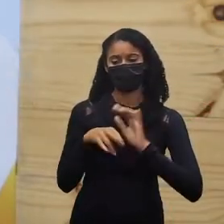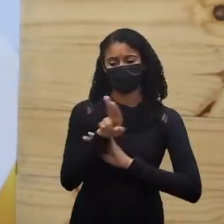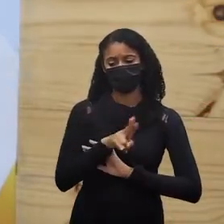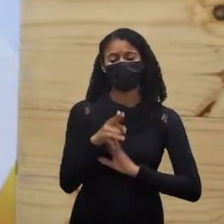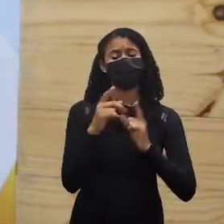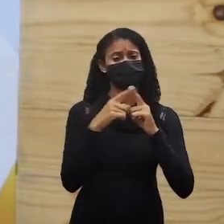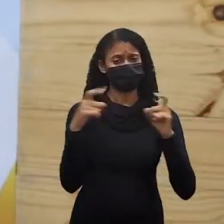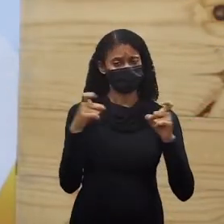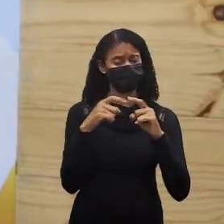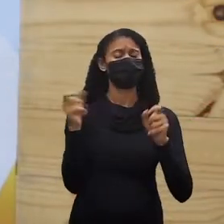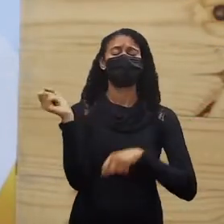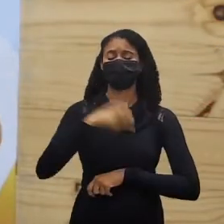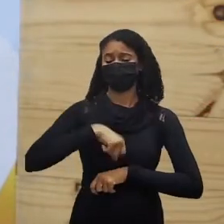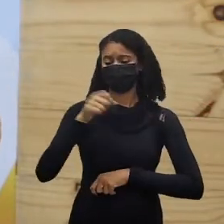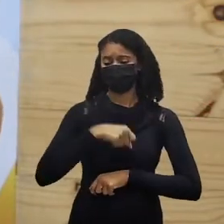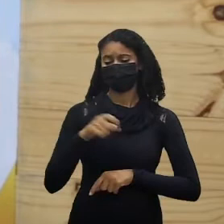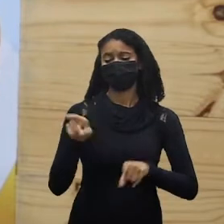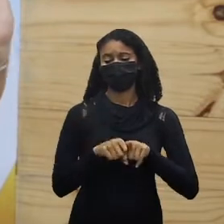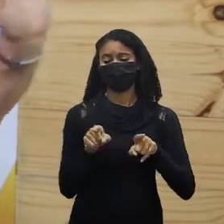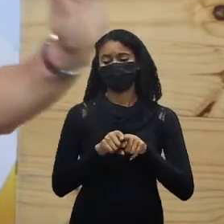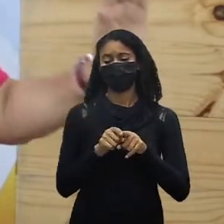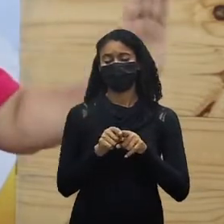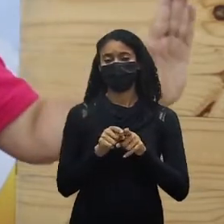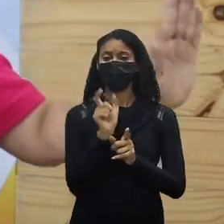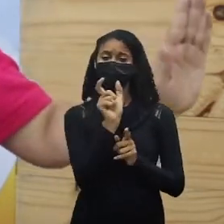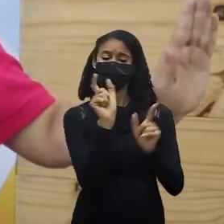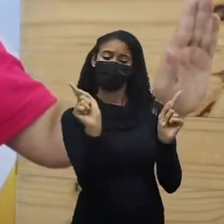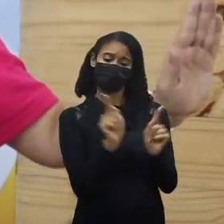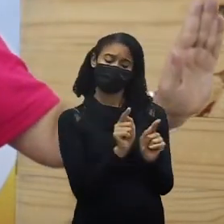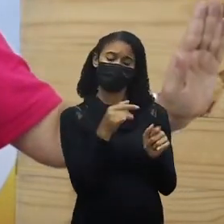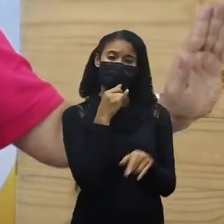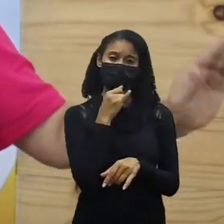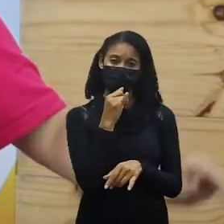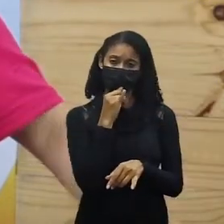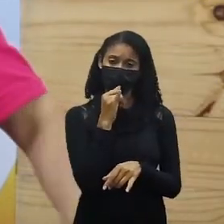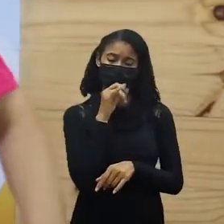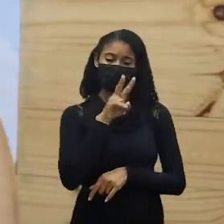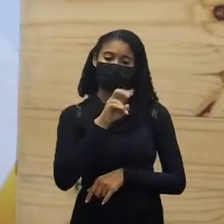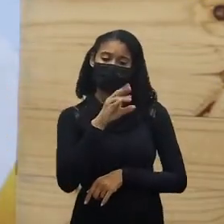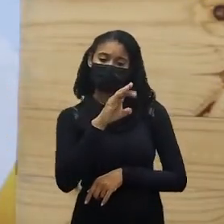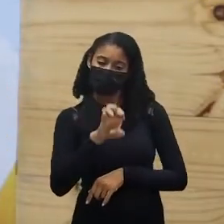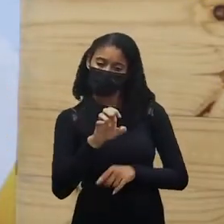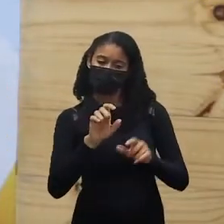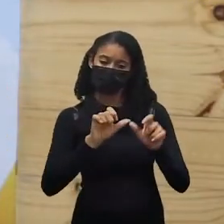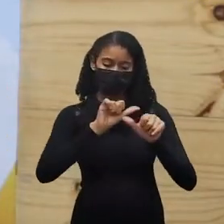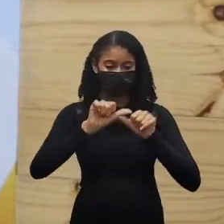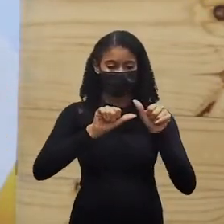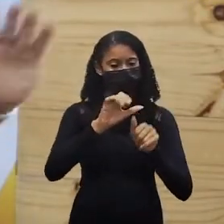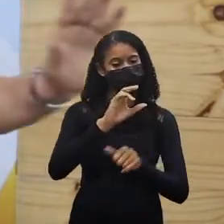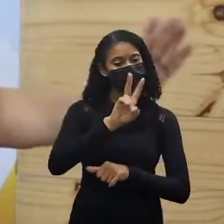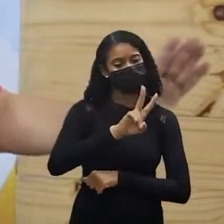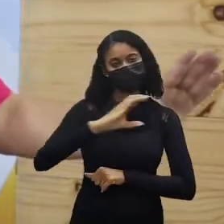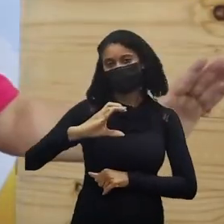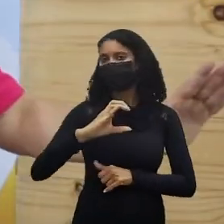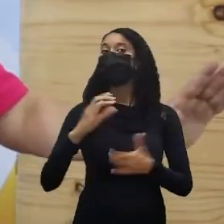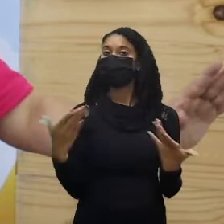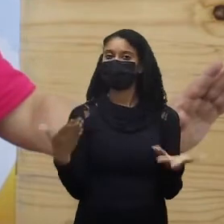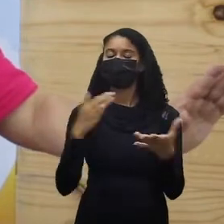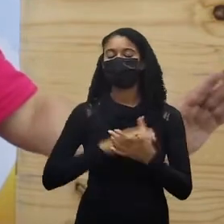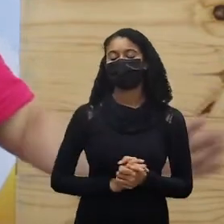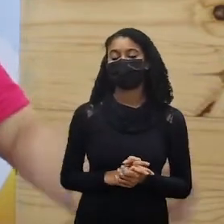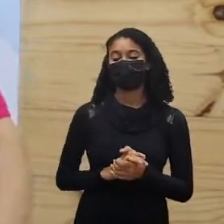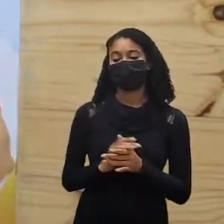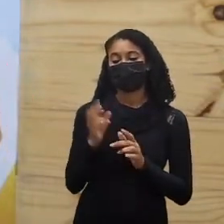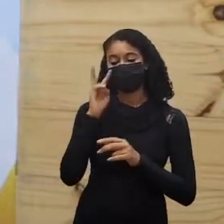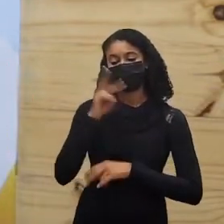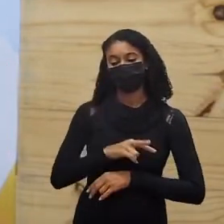formas reduzidas. Então a gente está vendo o quê? O culto, a norma e o colóquio, certo? A abstração,